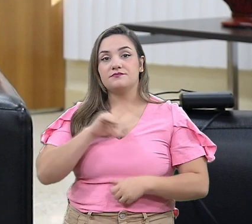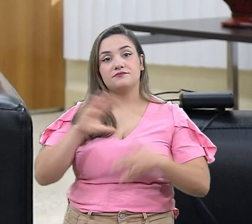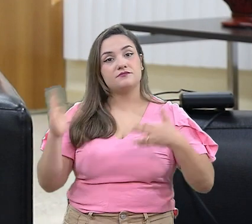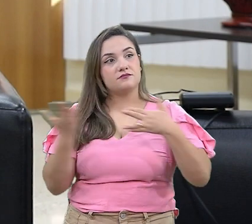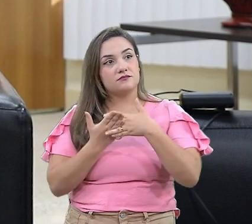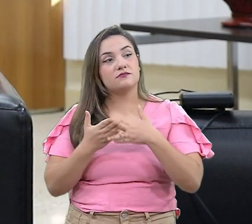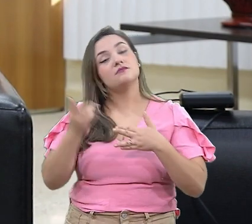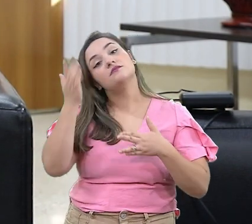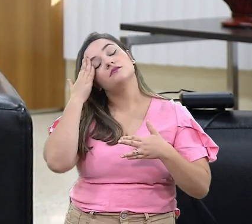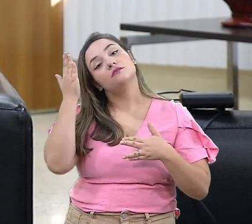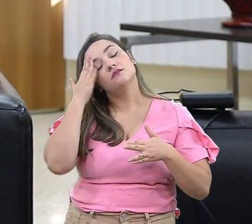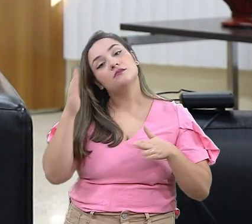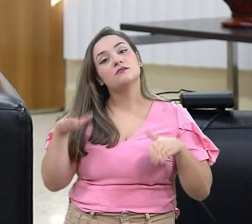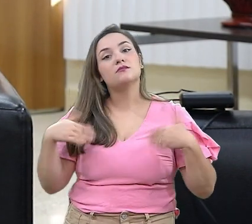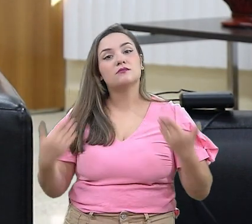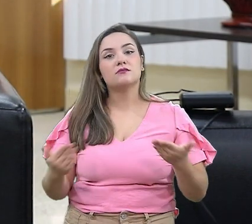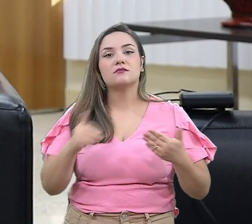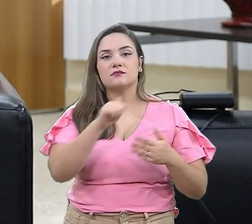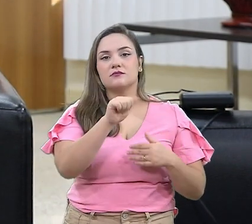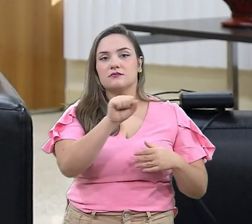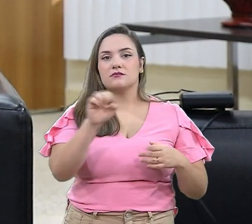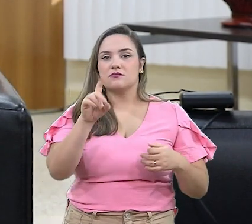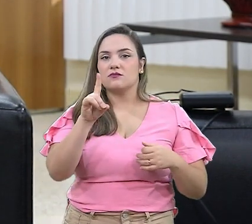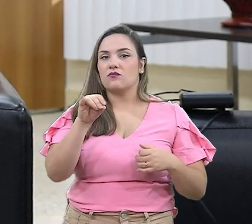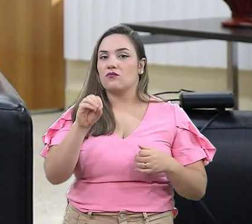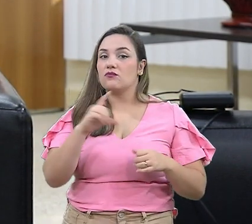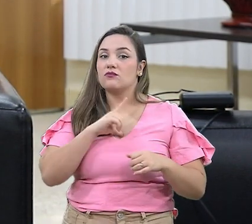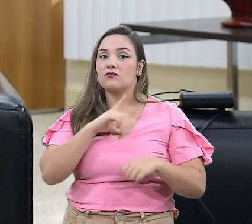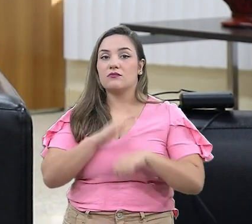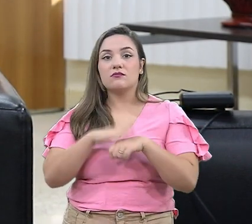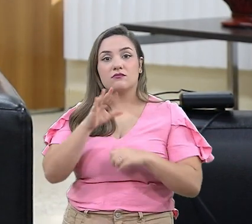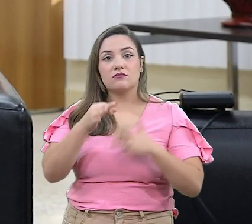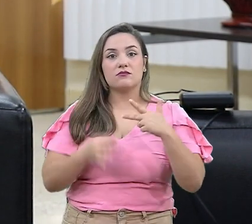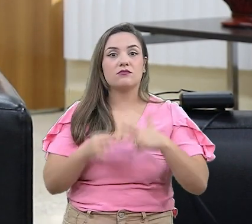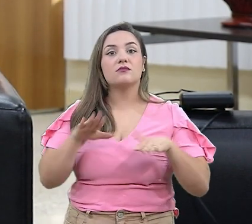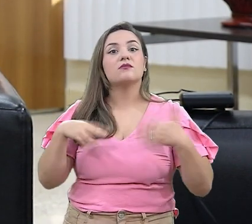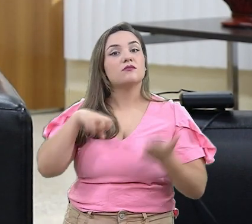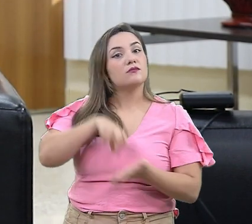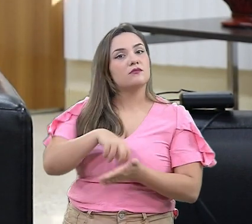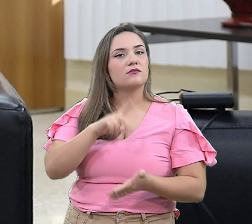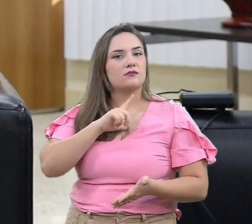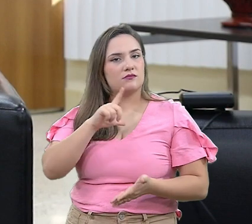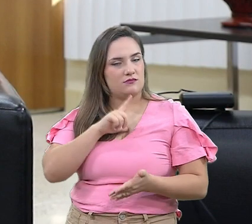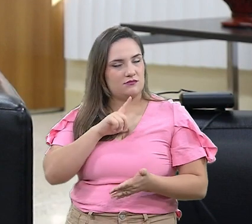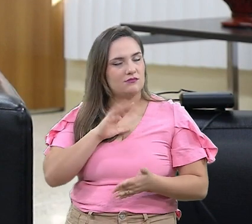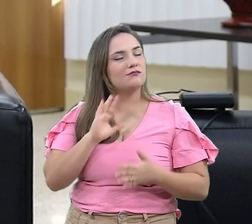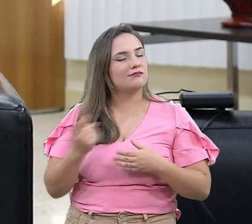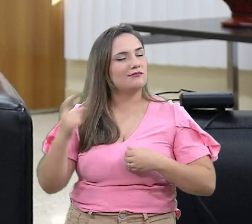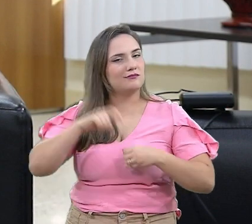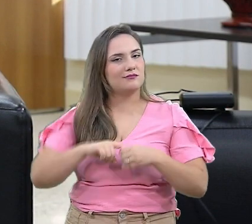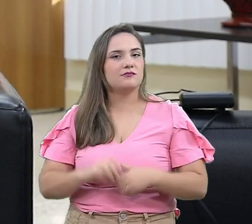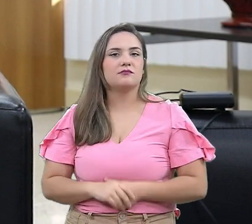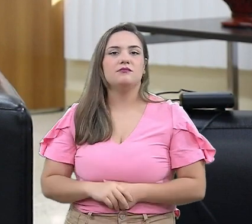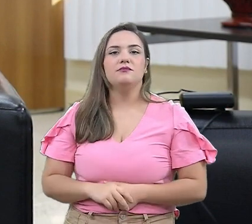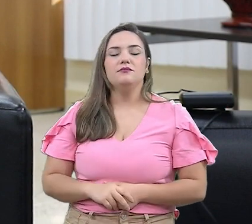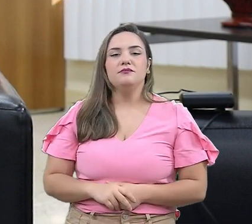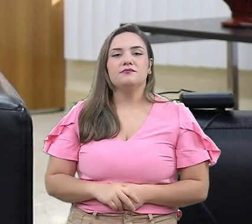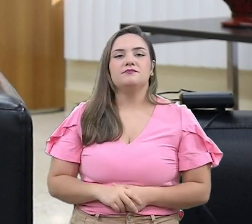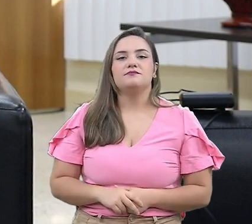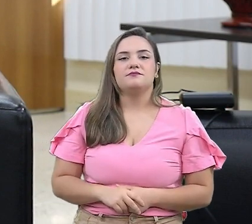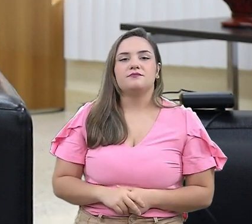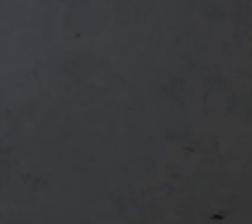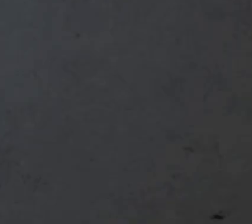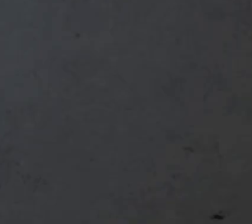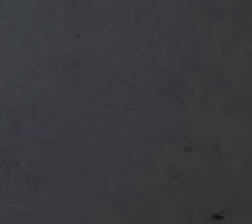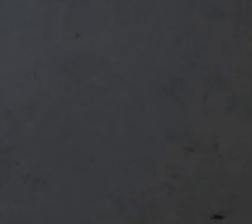Depois do intervalo, você fica sabendo qual o tipo de assédio mais frequente e quais as punições previstas. Nós já